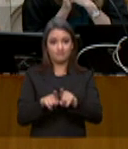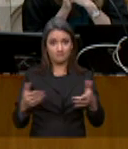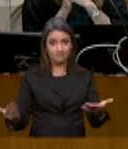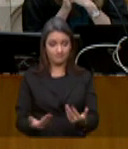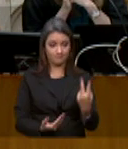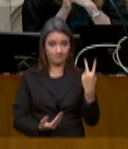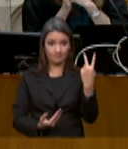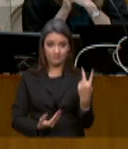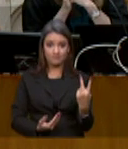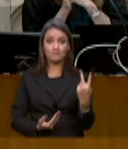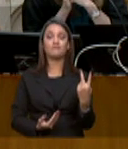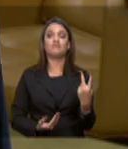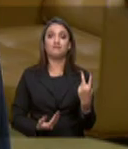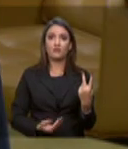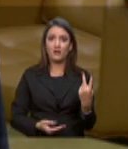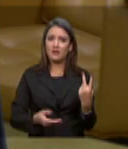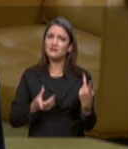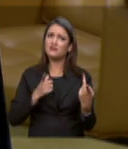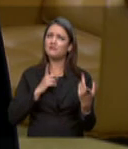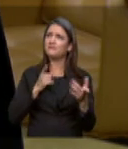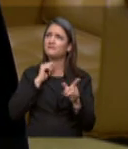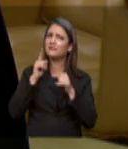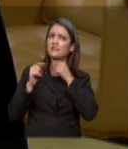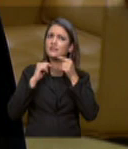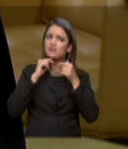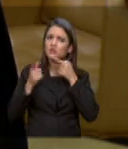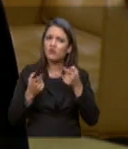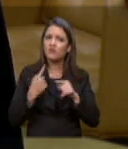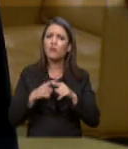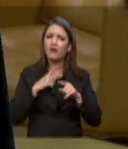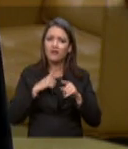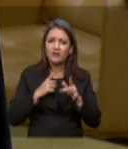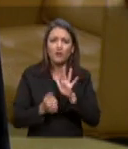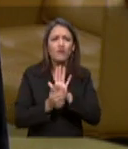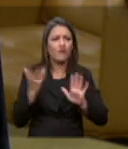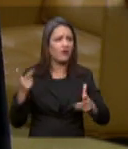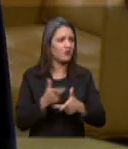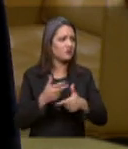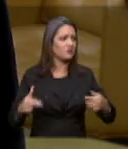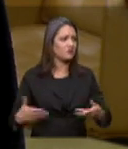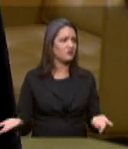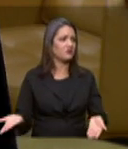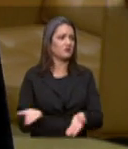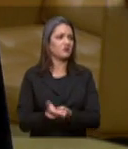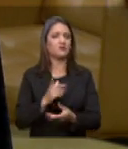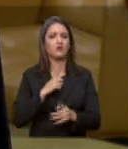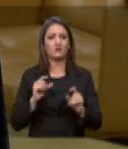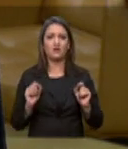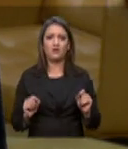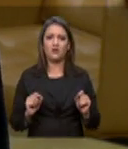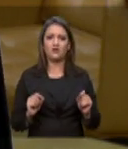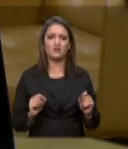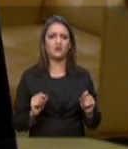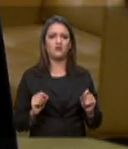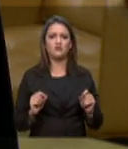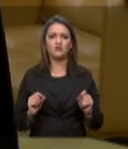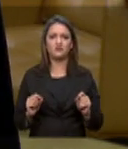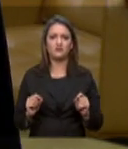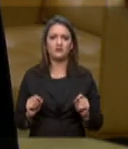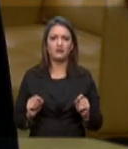das duas, são questionáveis, havendo fortes preliminares processuais, cujo exame técnico certamente